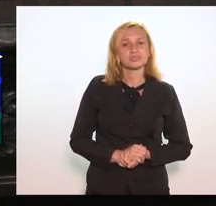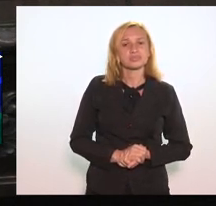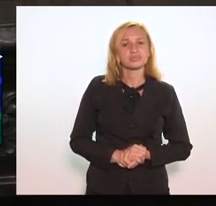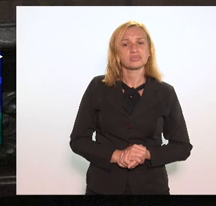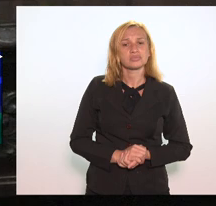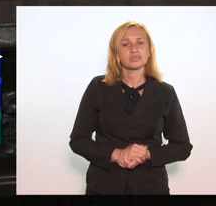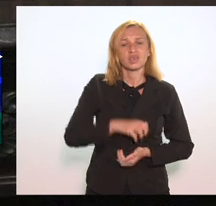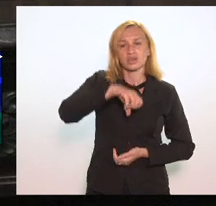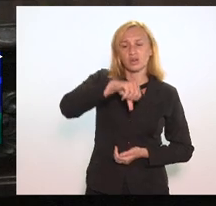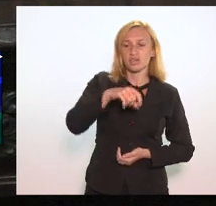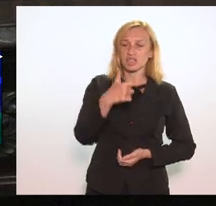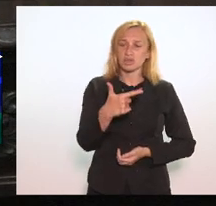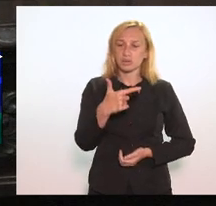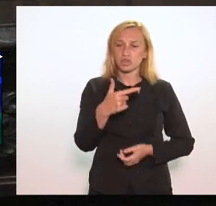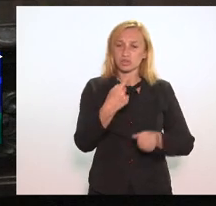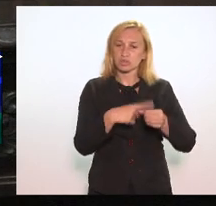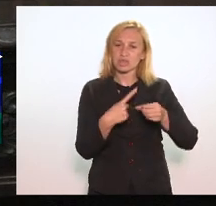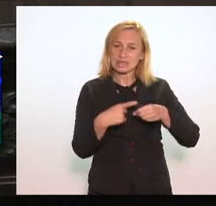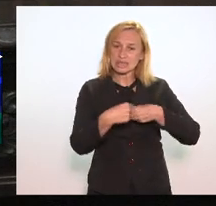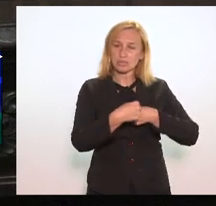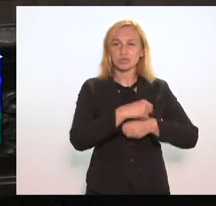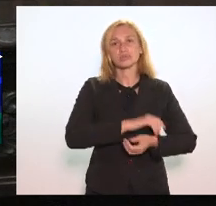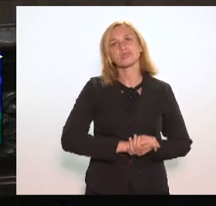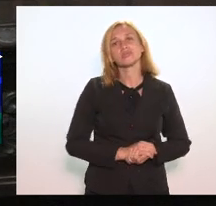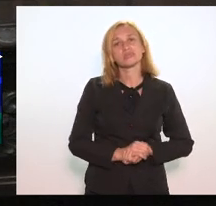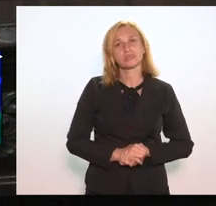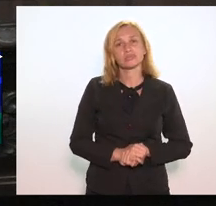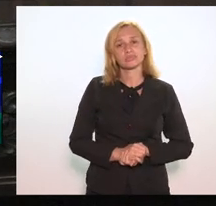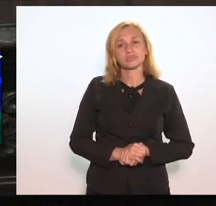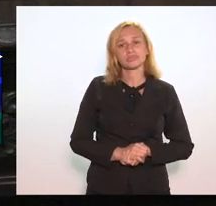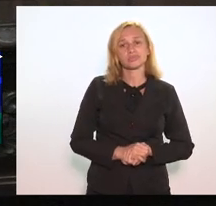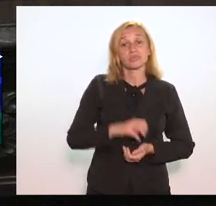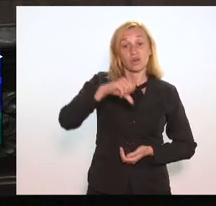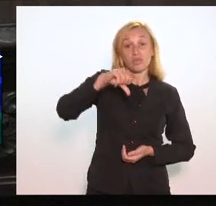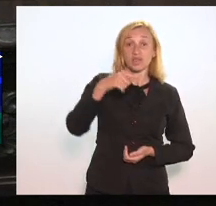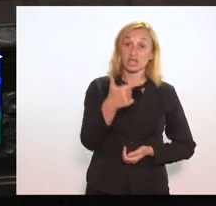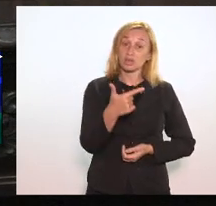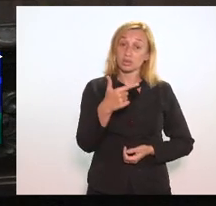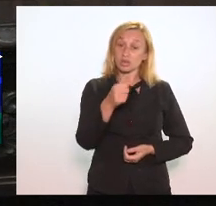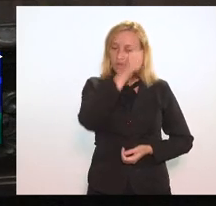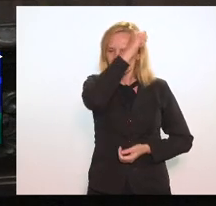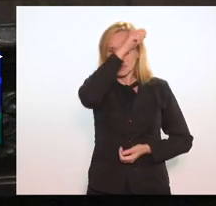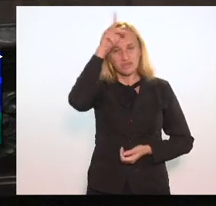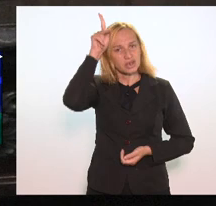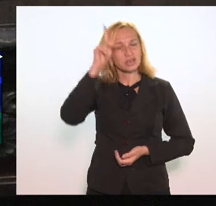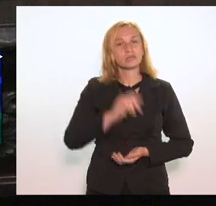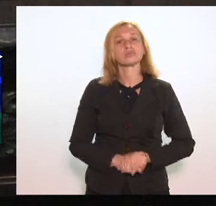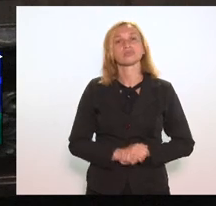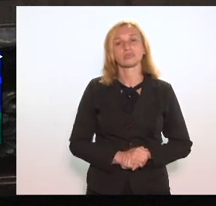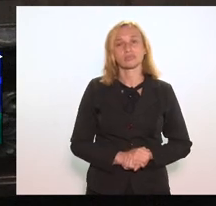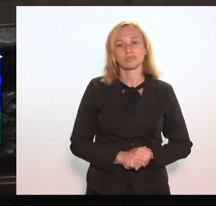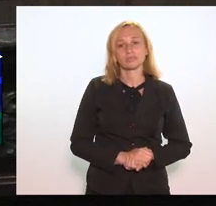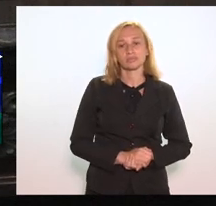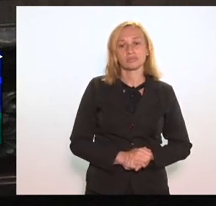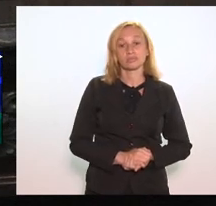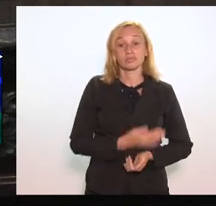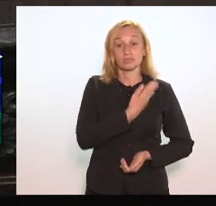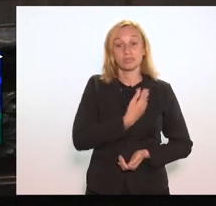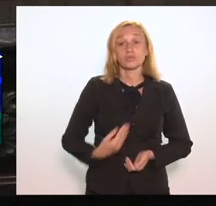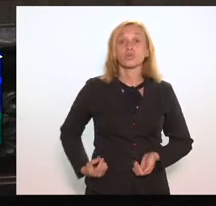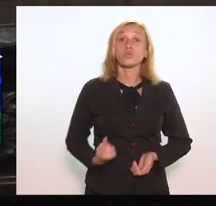já são 92 municípios é só 92 prefeitos o